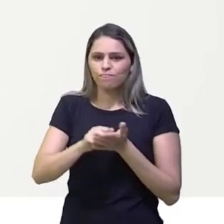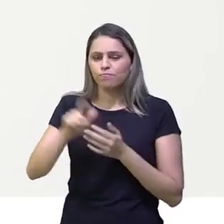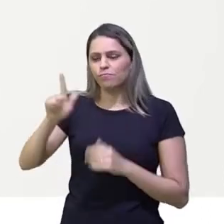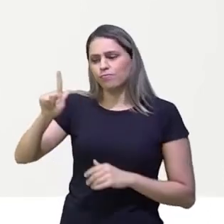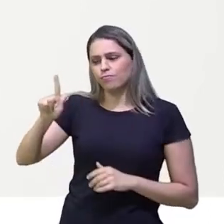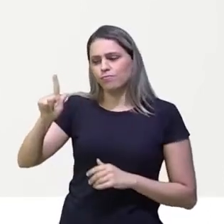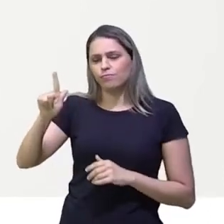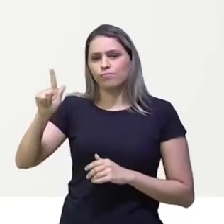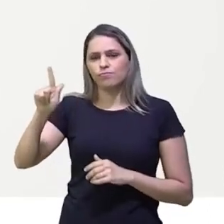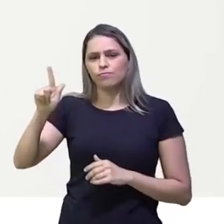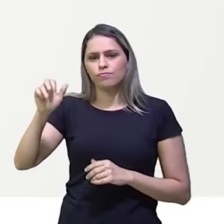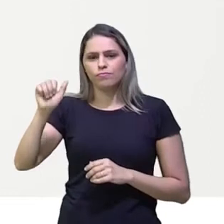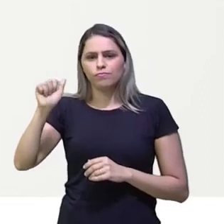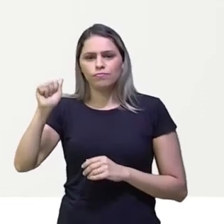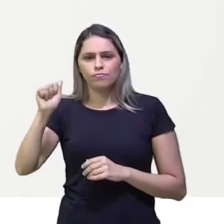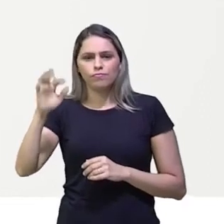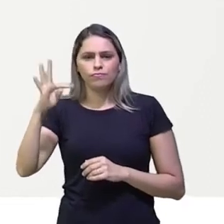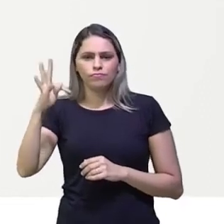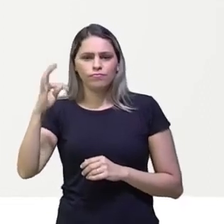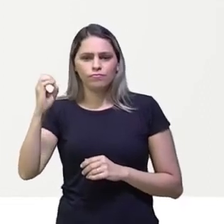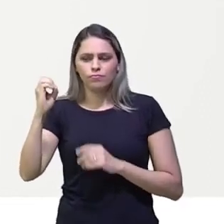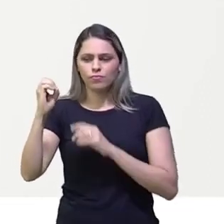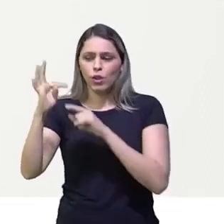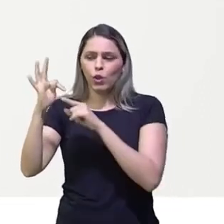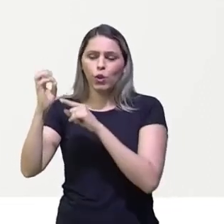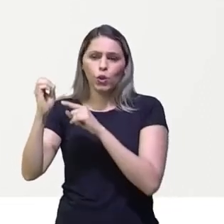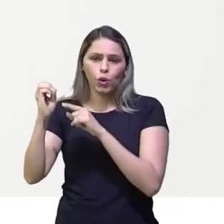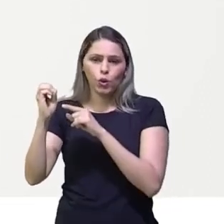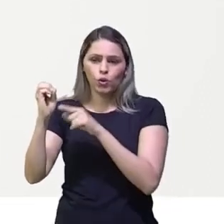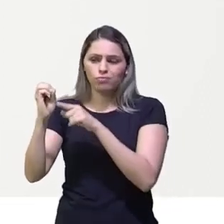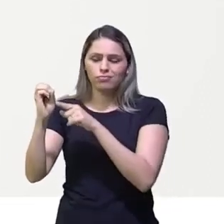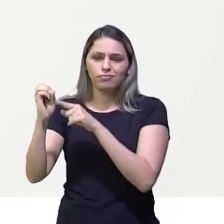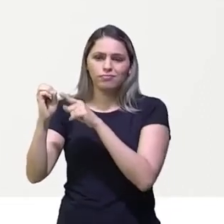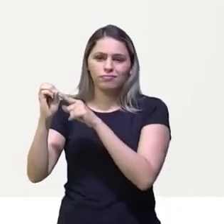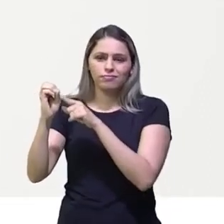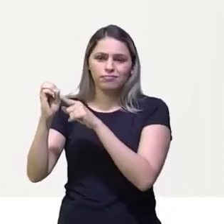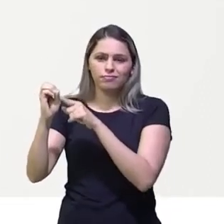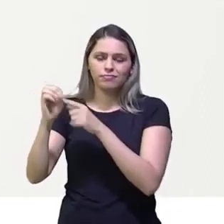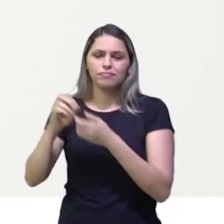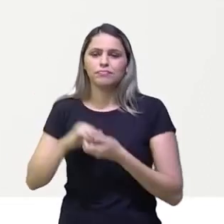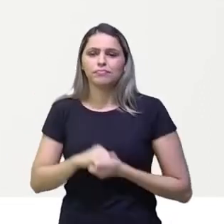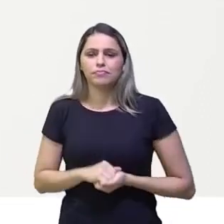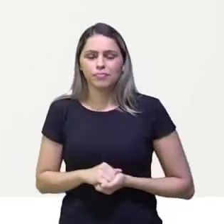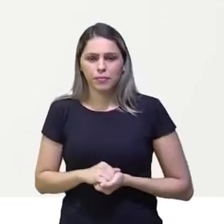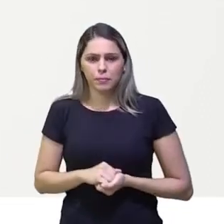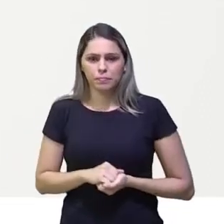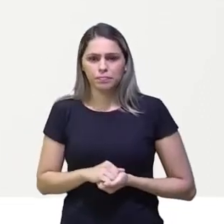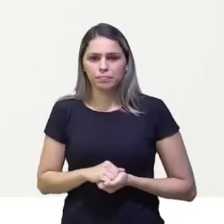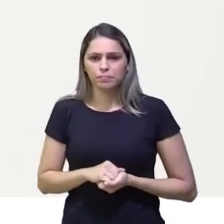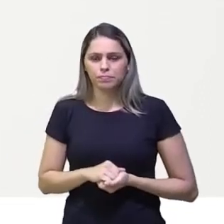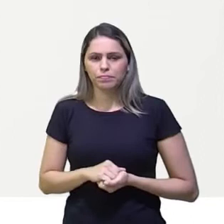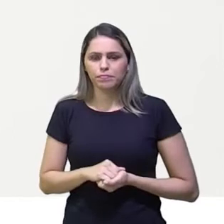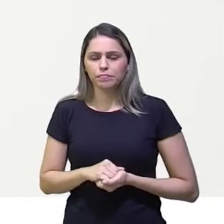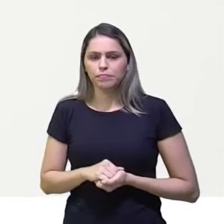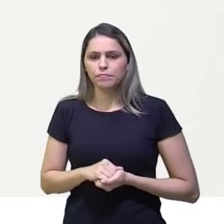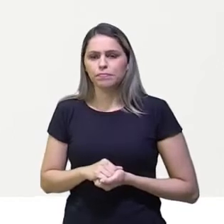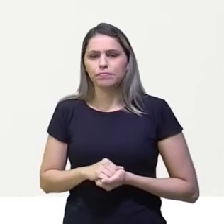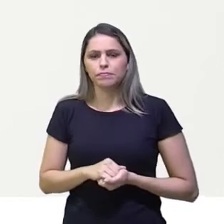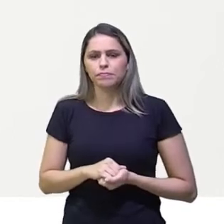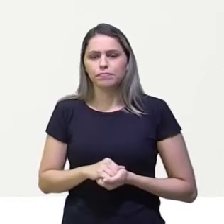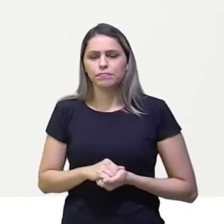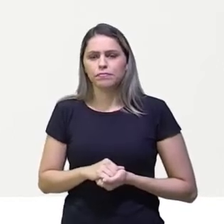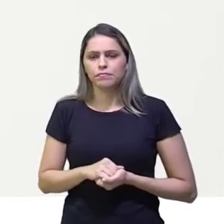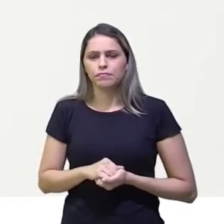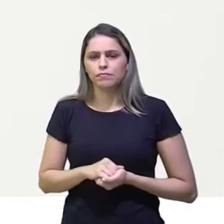Gato. Olha aí, to. No T, a minha língua, ela trisca bem na minha dentição. Gato. To.